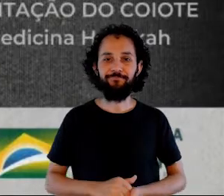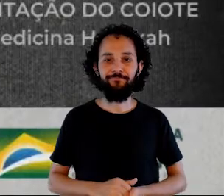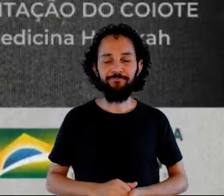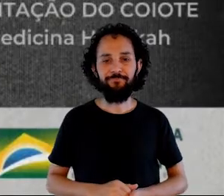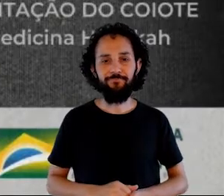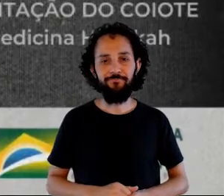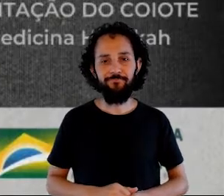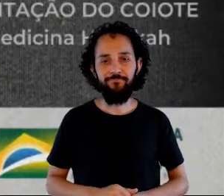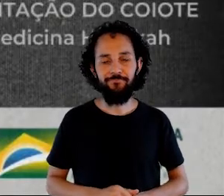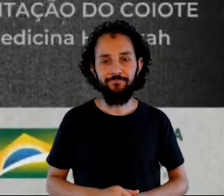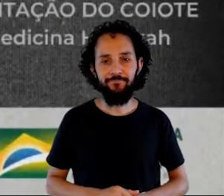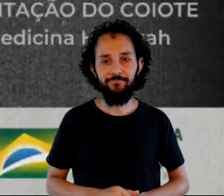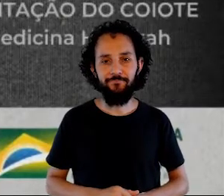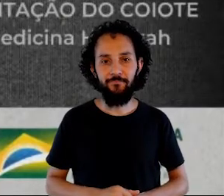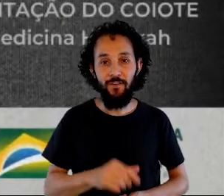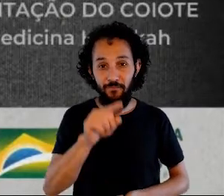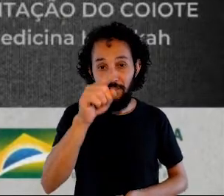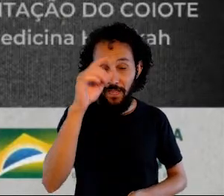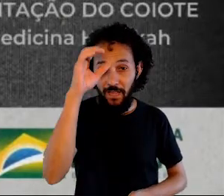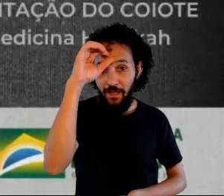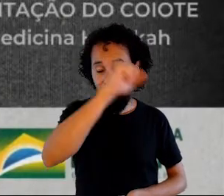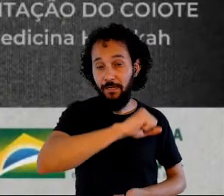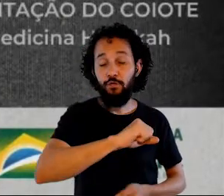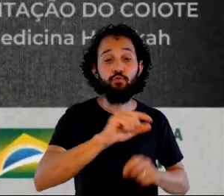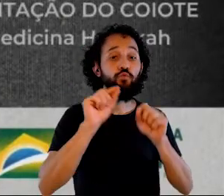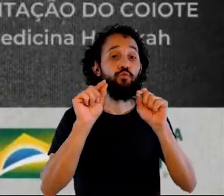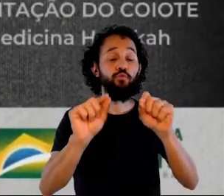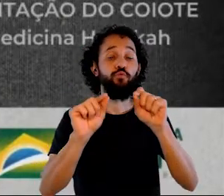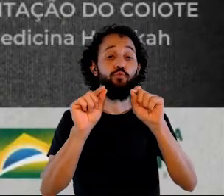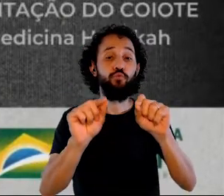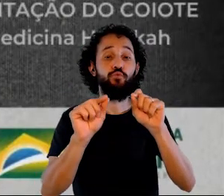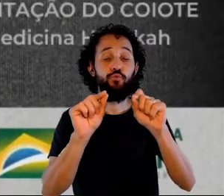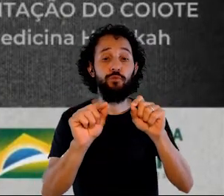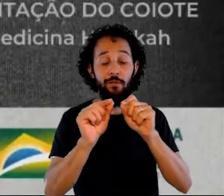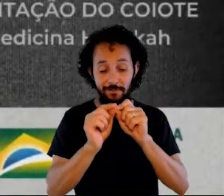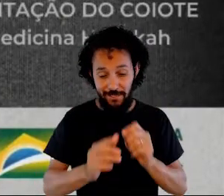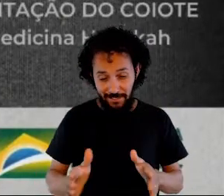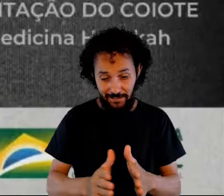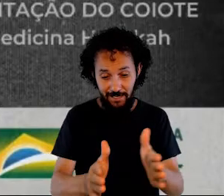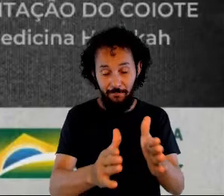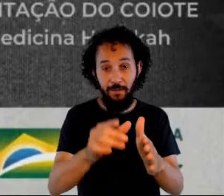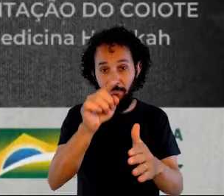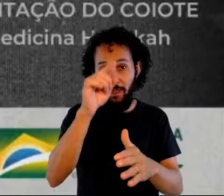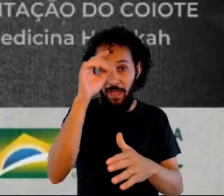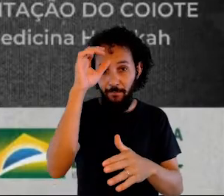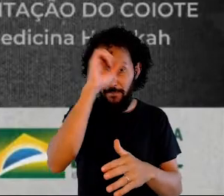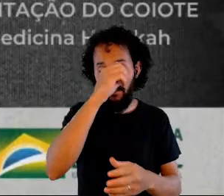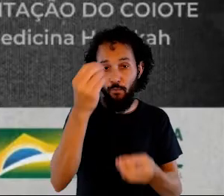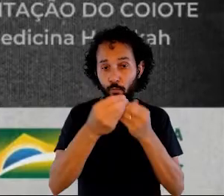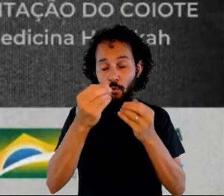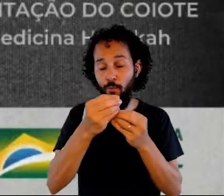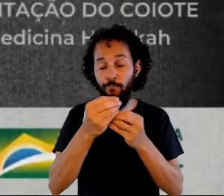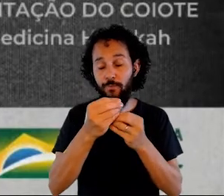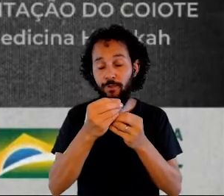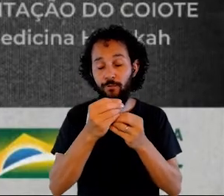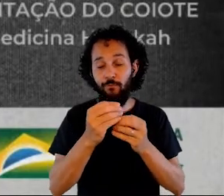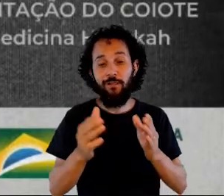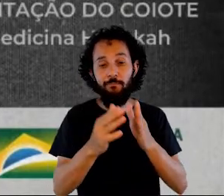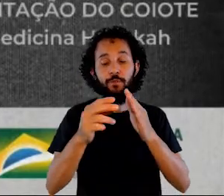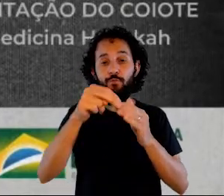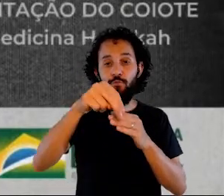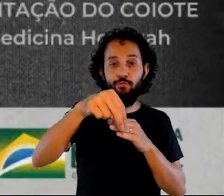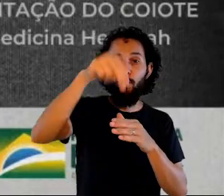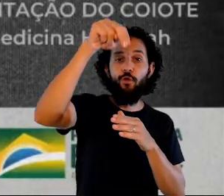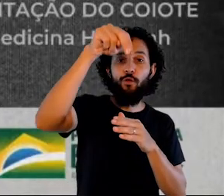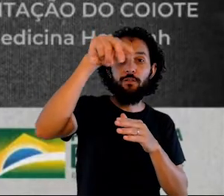você aprende que um dos caminhos para aprender sobre a direção norte é compreender a